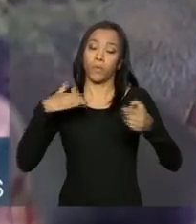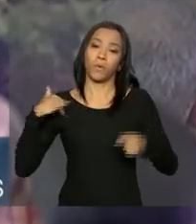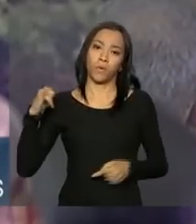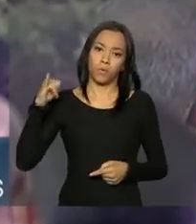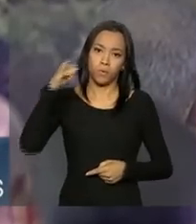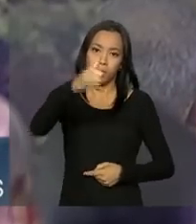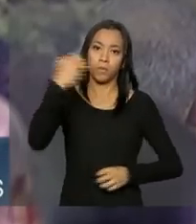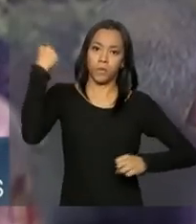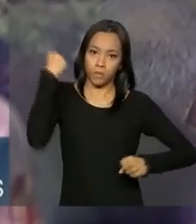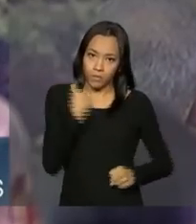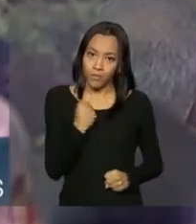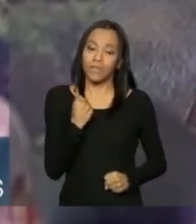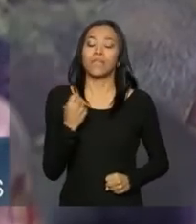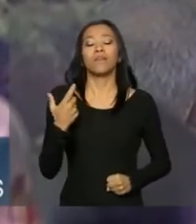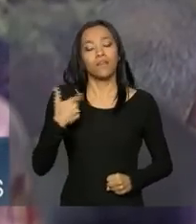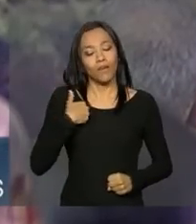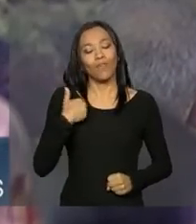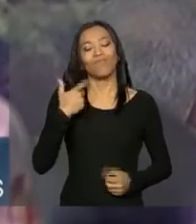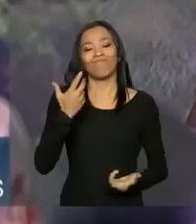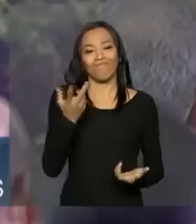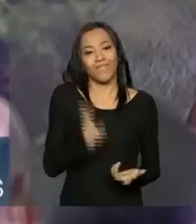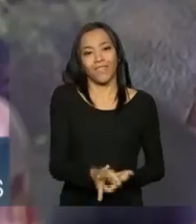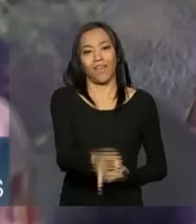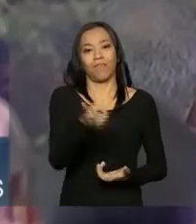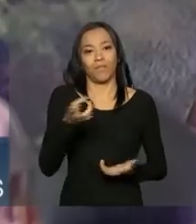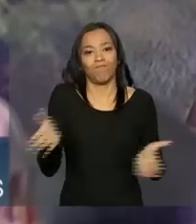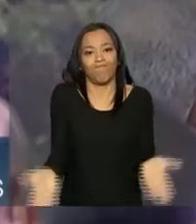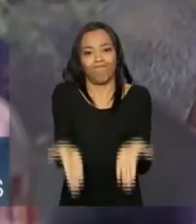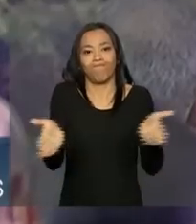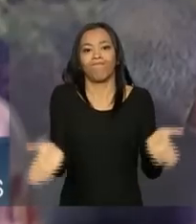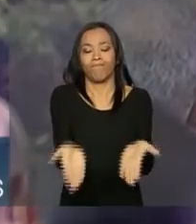esse processo que sempre nos